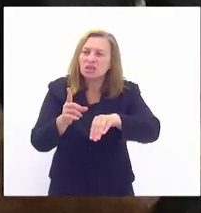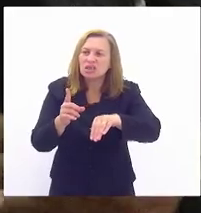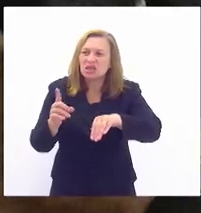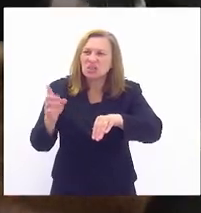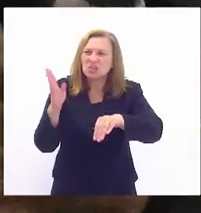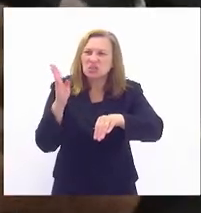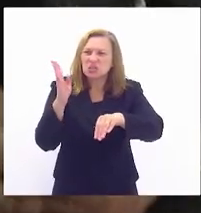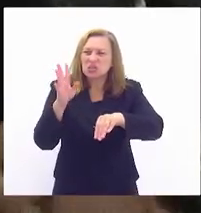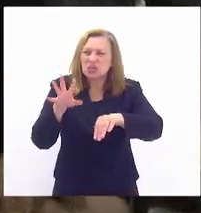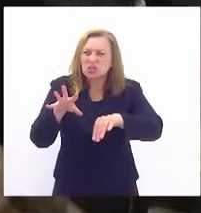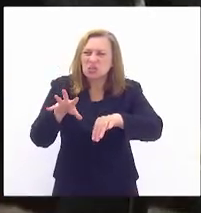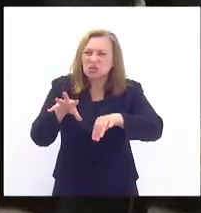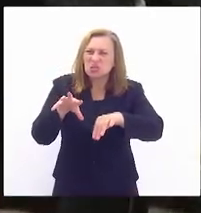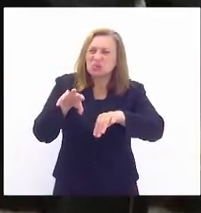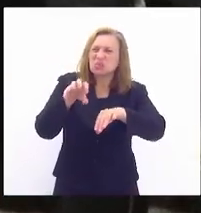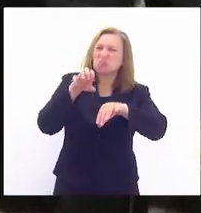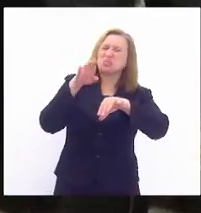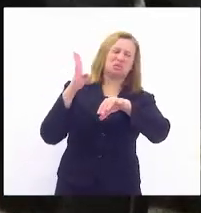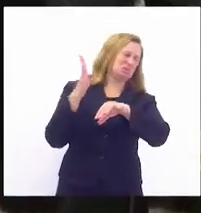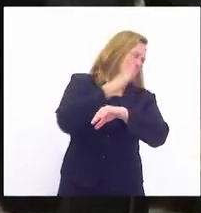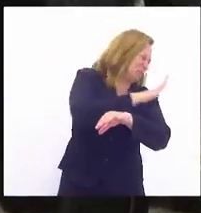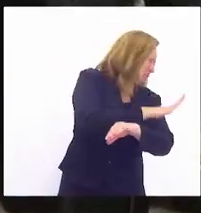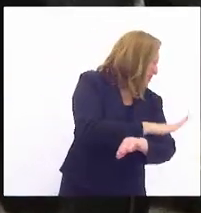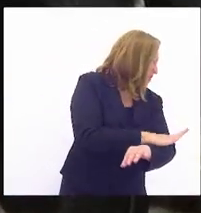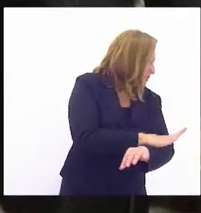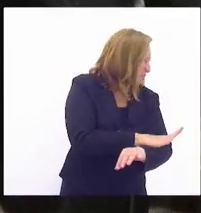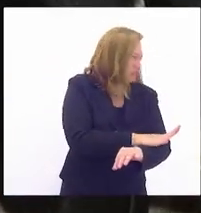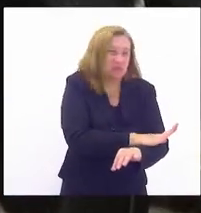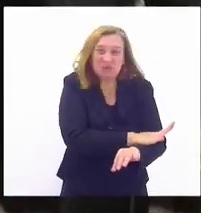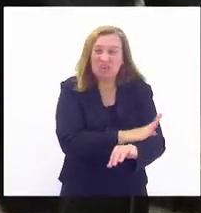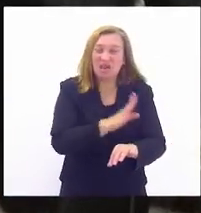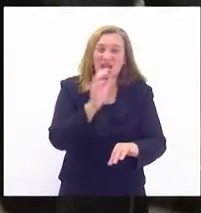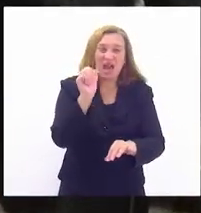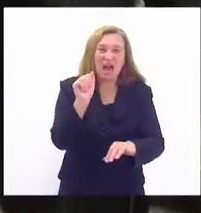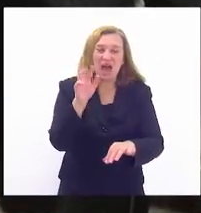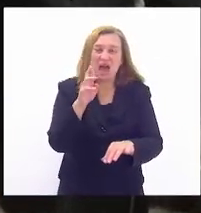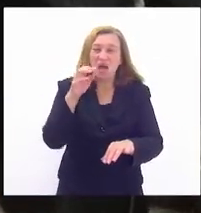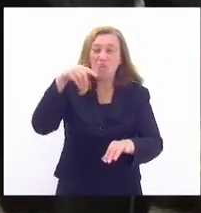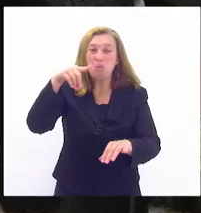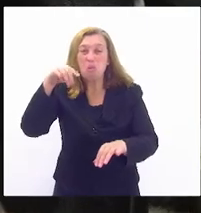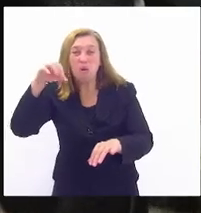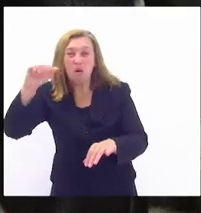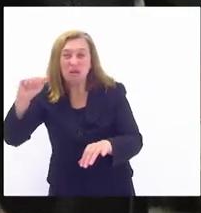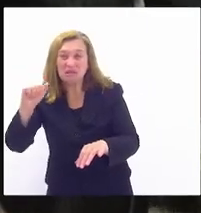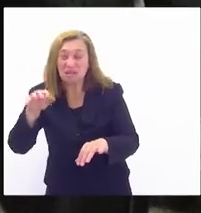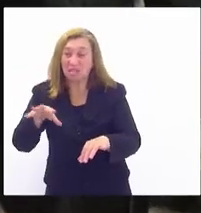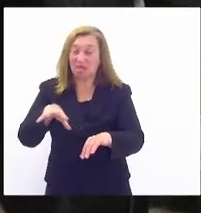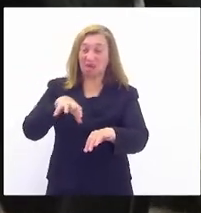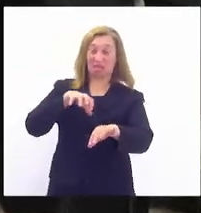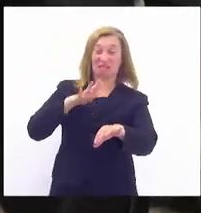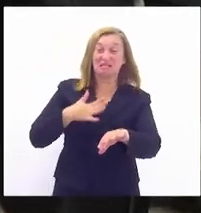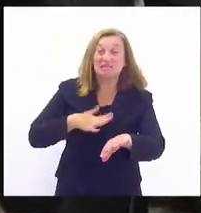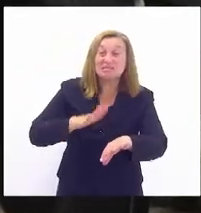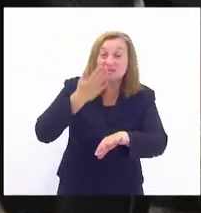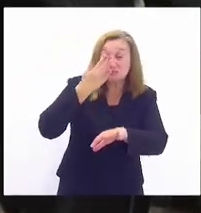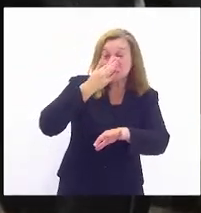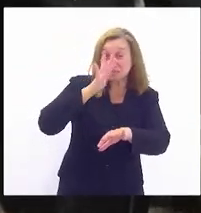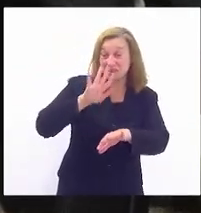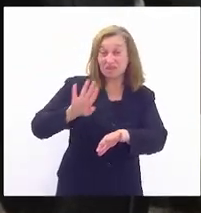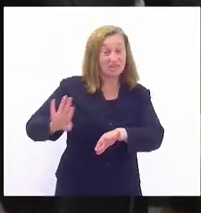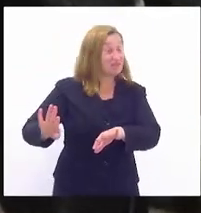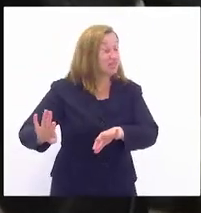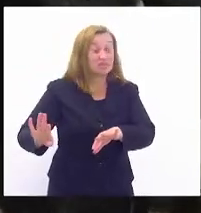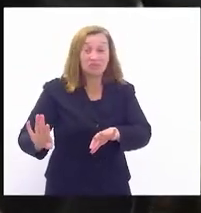cheiro de naftaleno, amônia, é um mau cheiro que qualquer pessoa